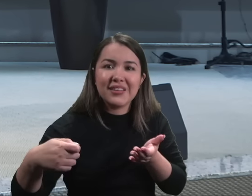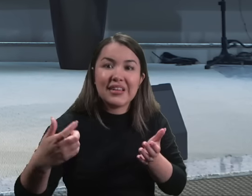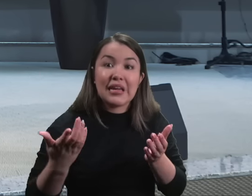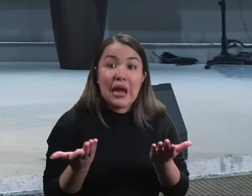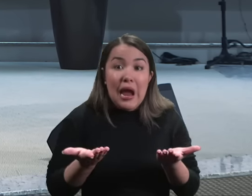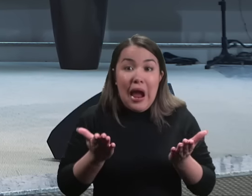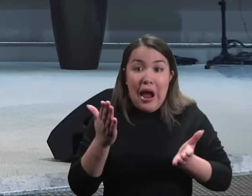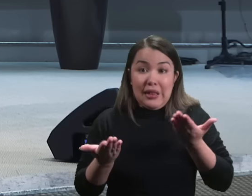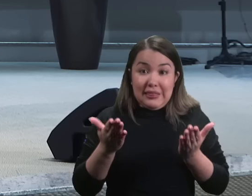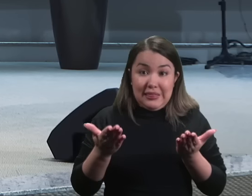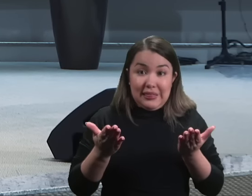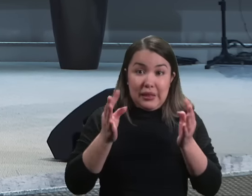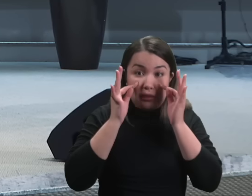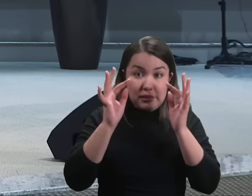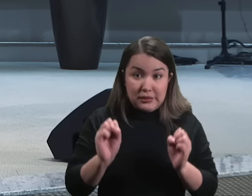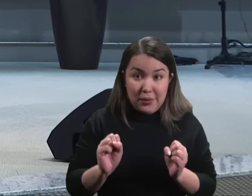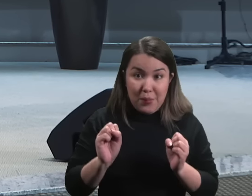onde